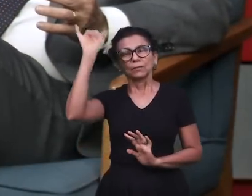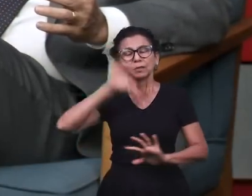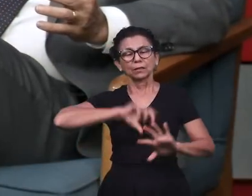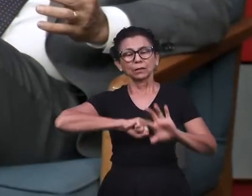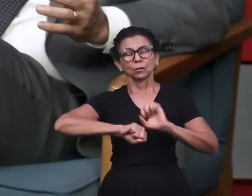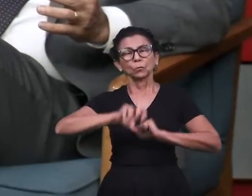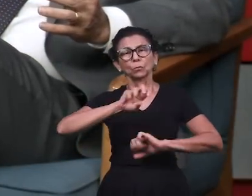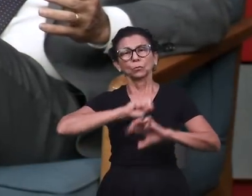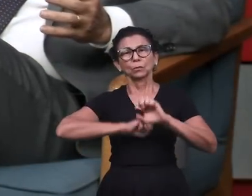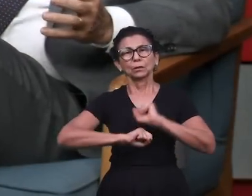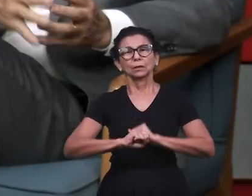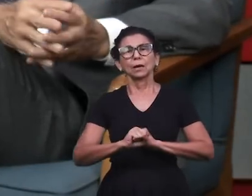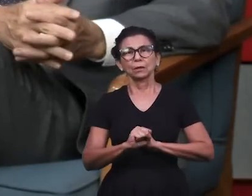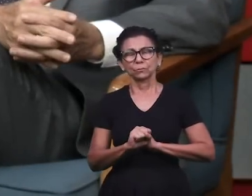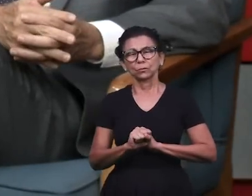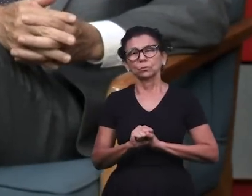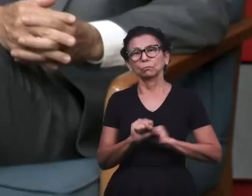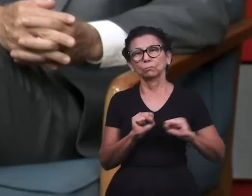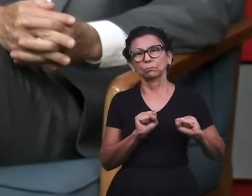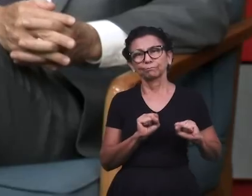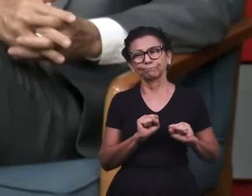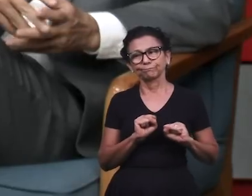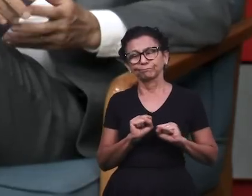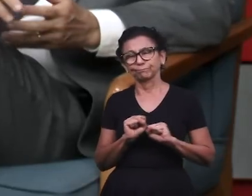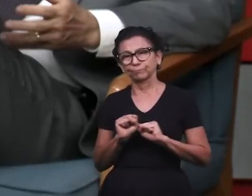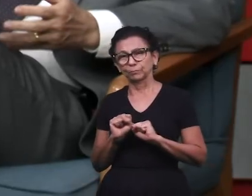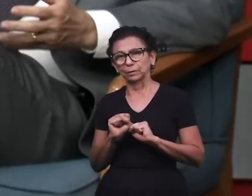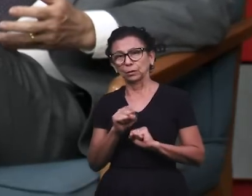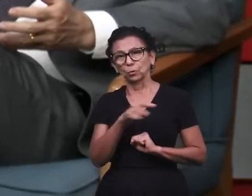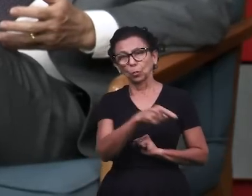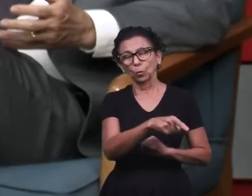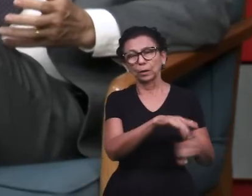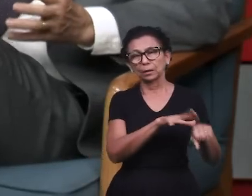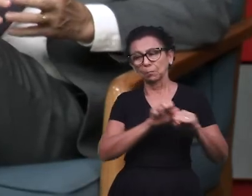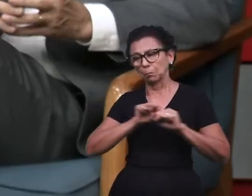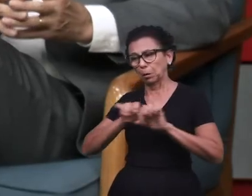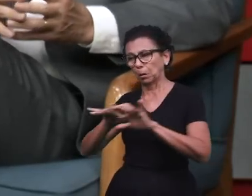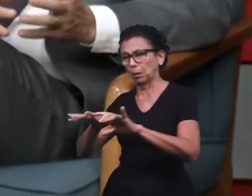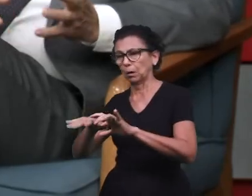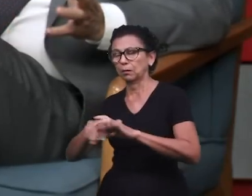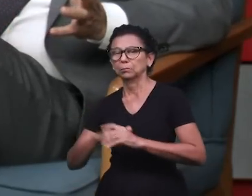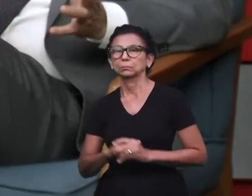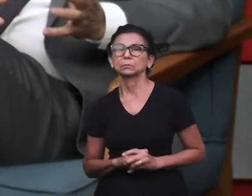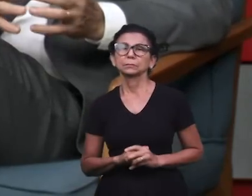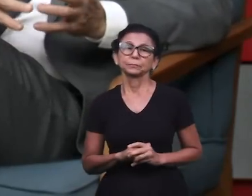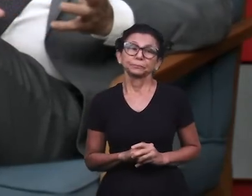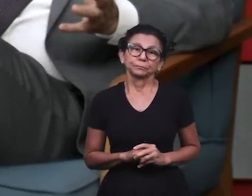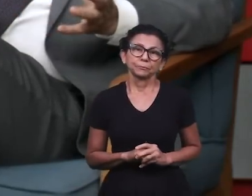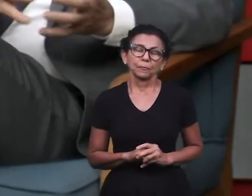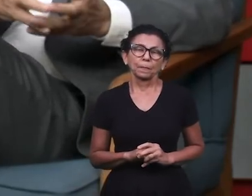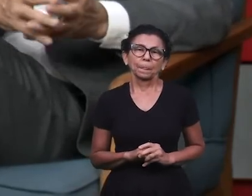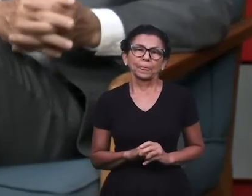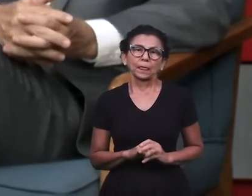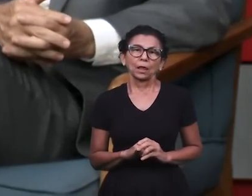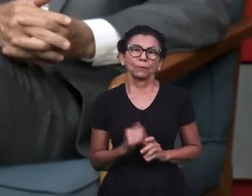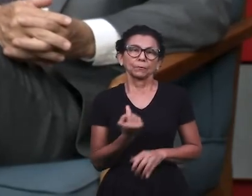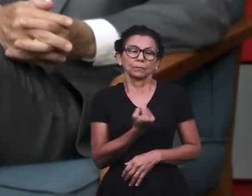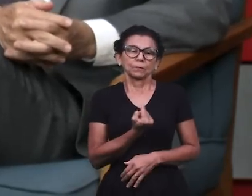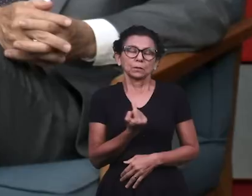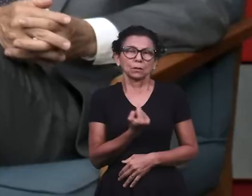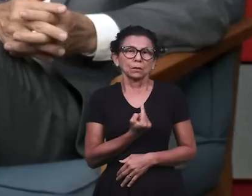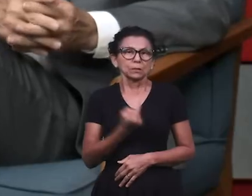contágio com outros familiares. A propagação da doença era um meio, claro, isolava-se